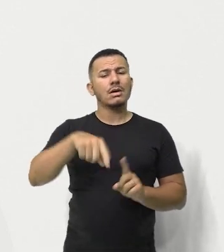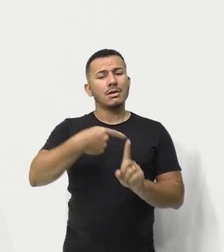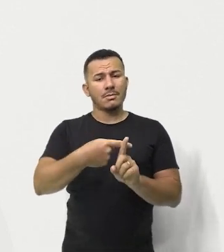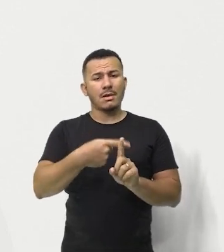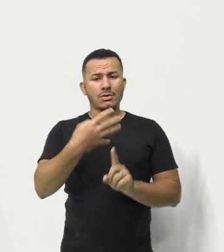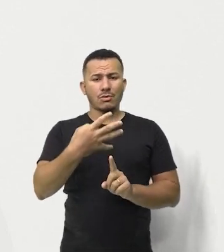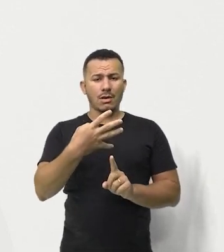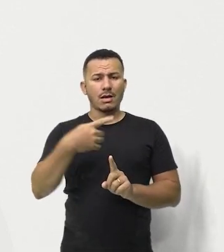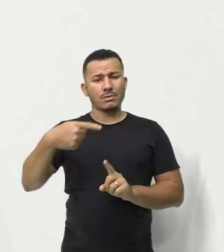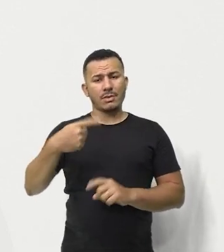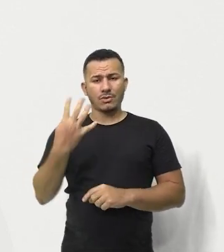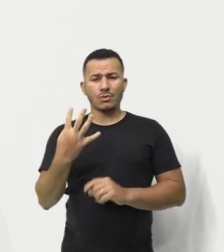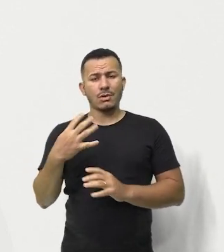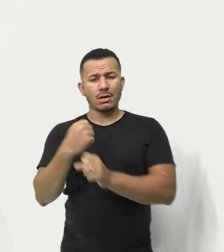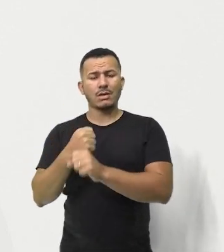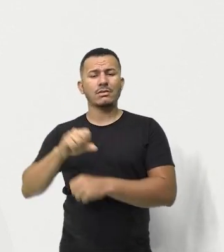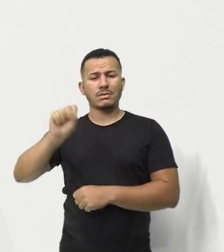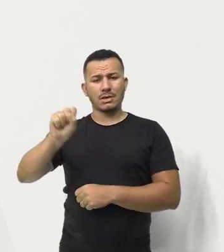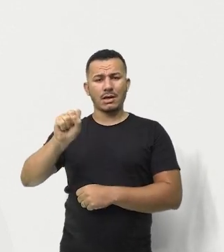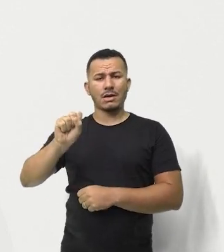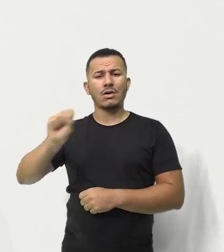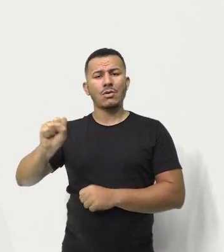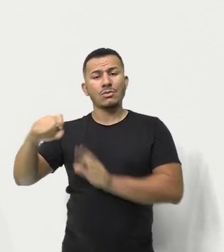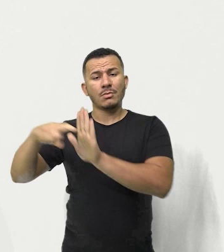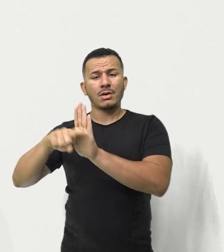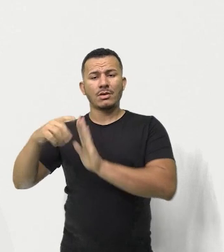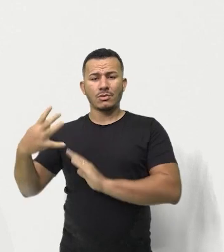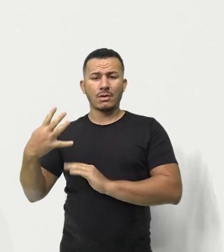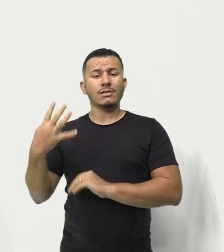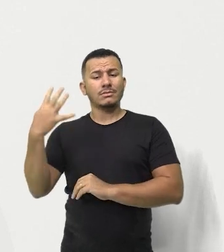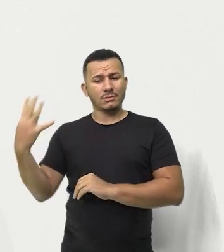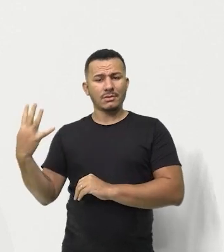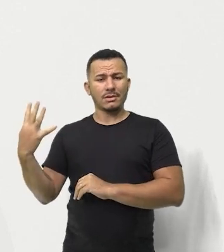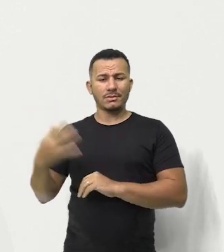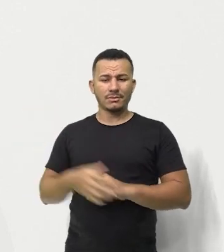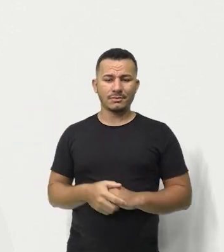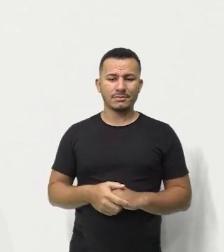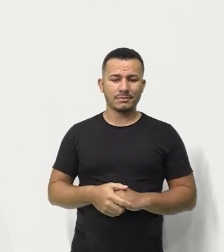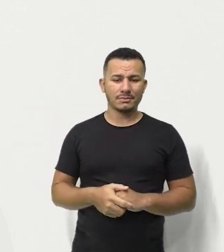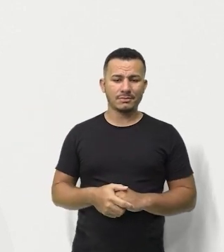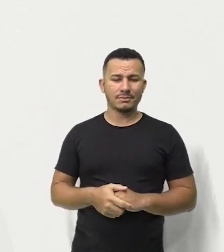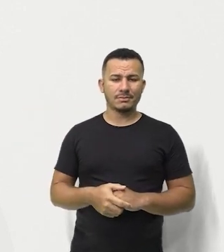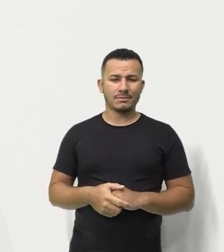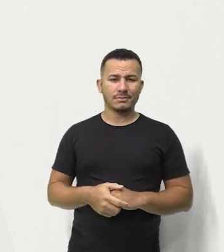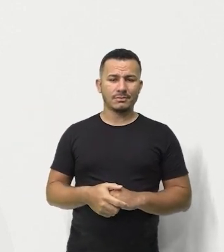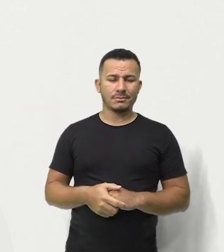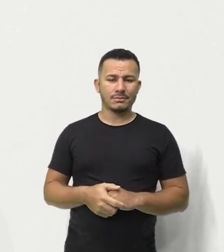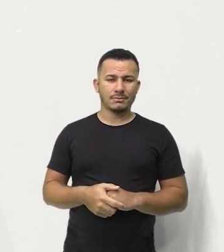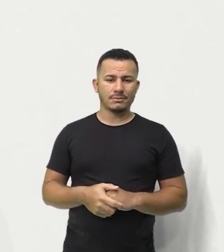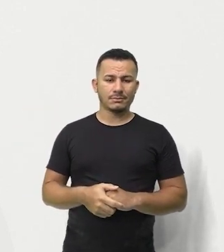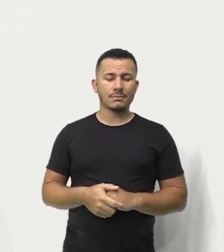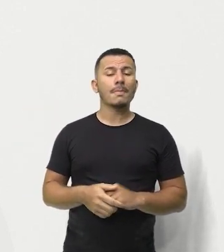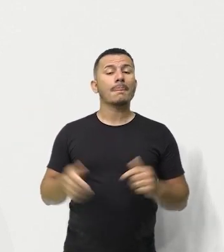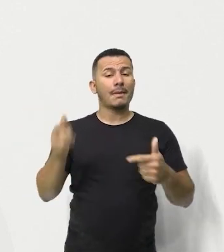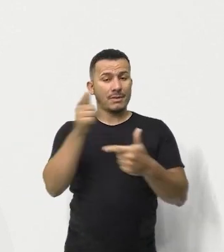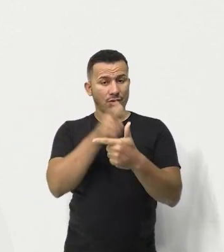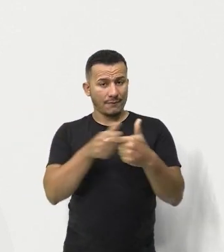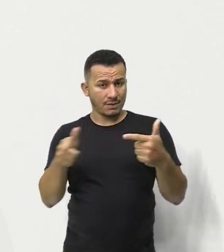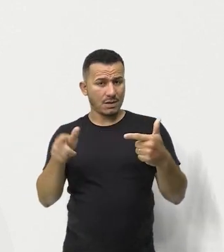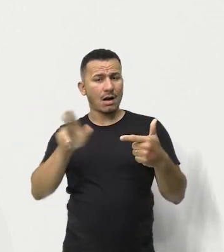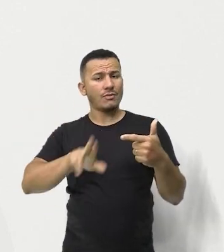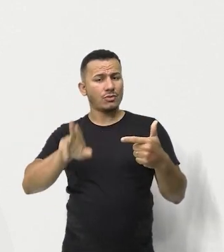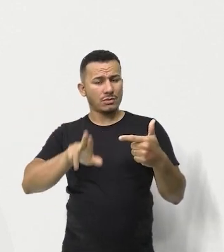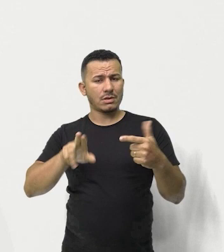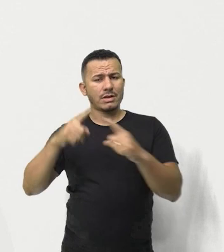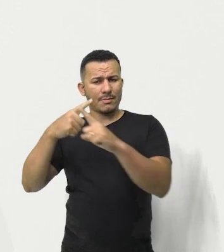Então, 4x, 4 mais 4 menos 4 deu 0 e 8 menos 4 dá 4. Ó. E agora,